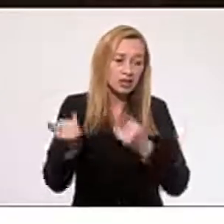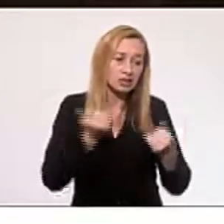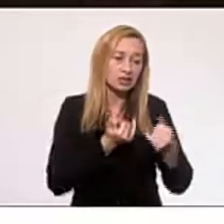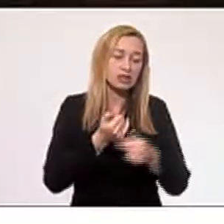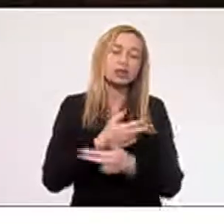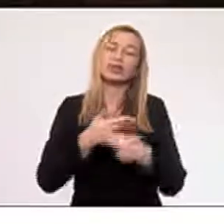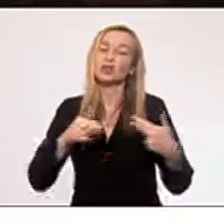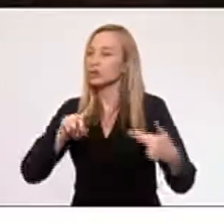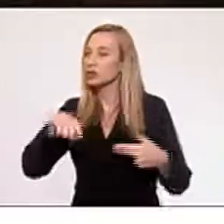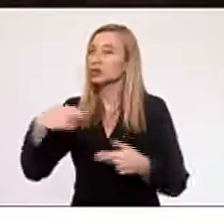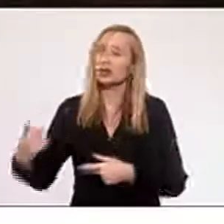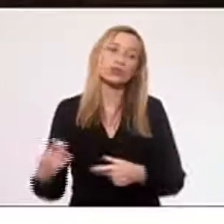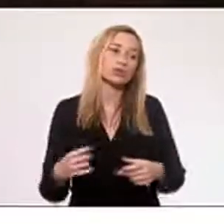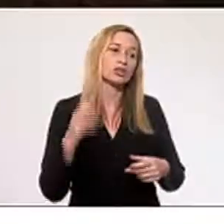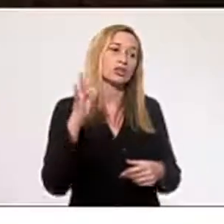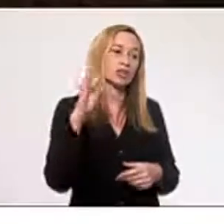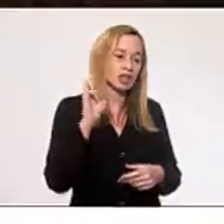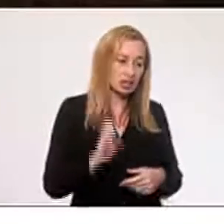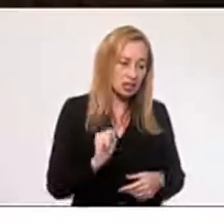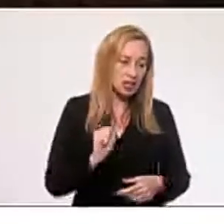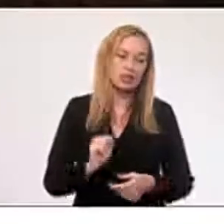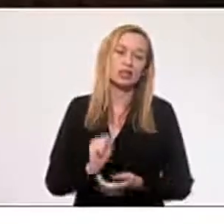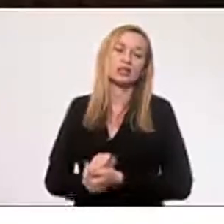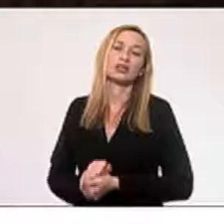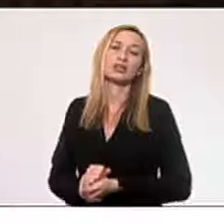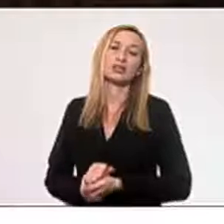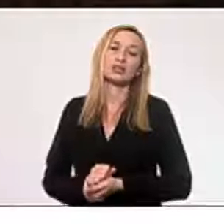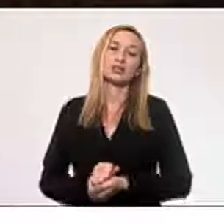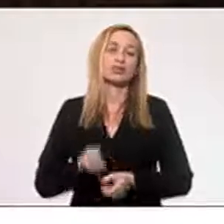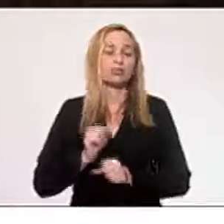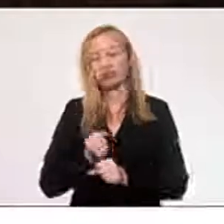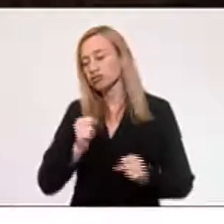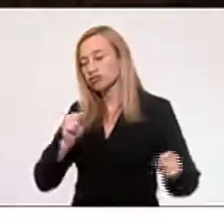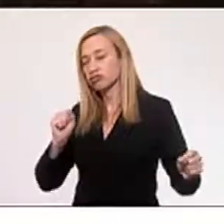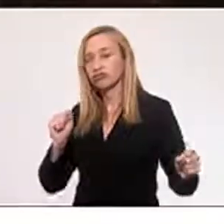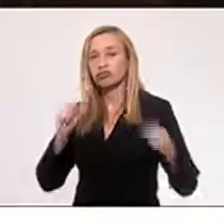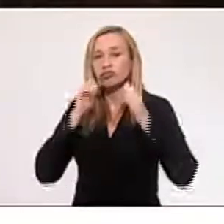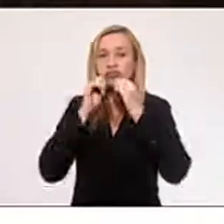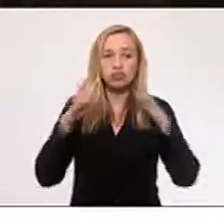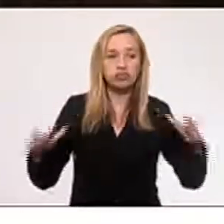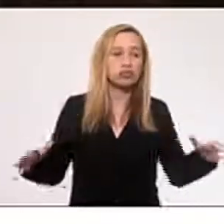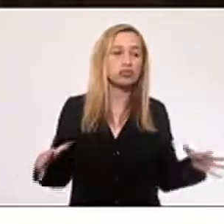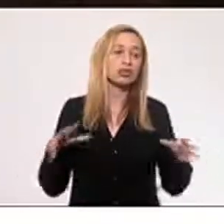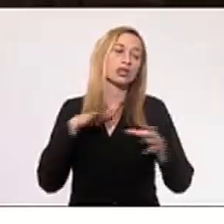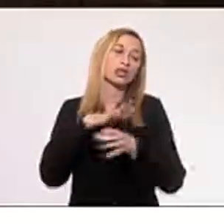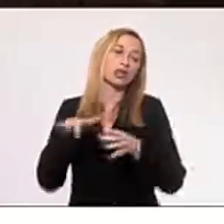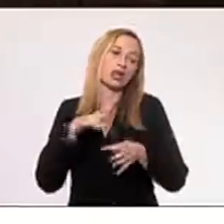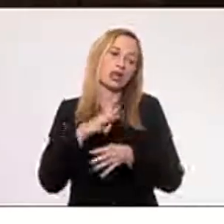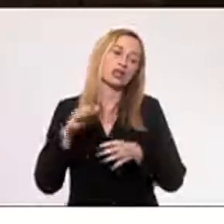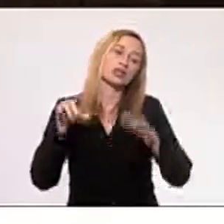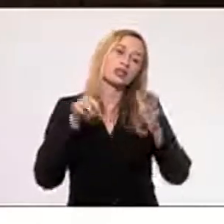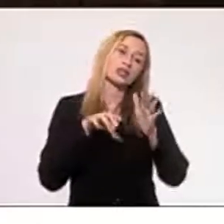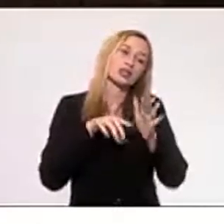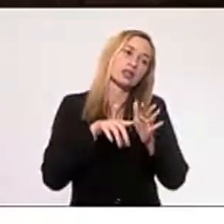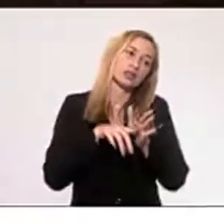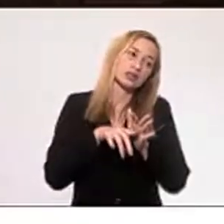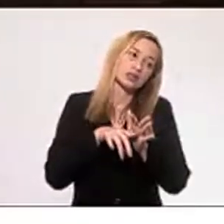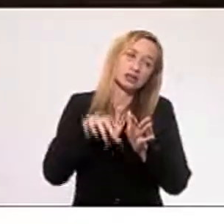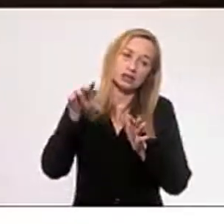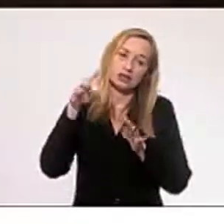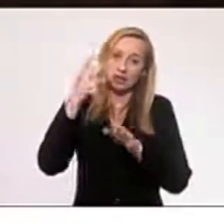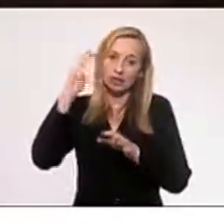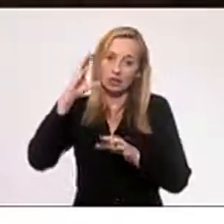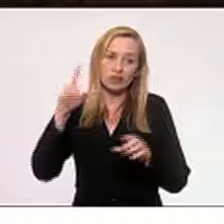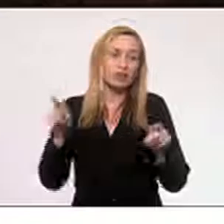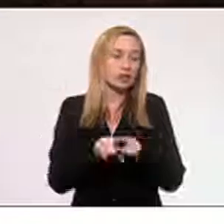outras publicações, em teses, em dissertações. Portanto, é uma produção levada em conta pelo campo científico, entre outras experiências. A UENF